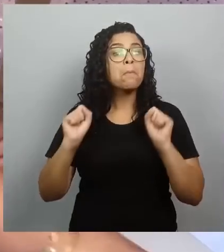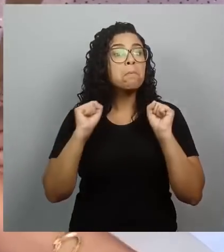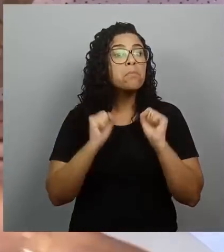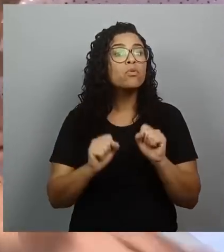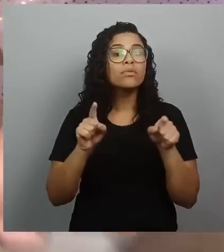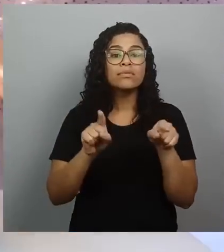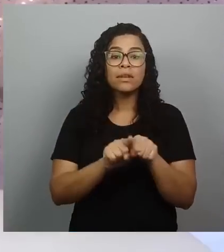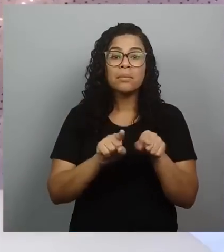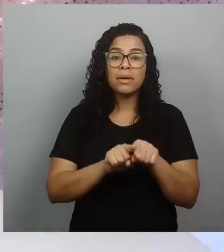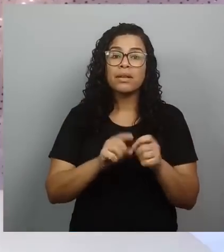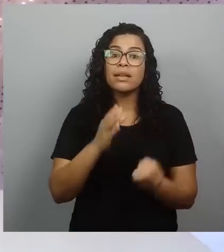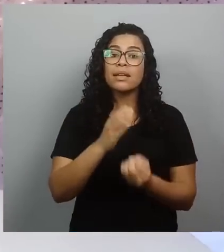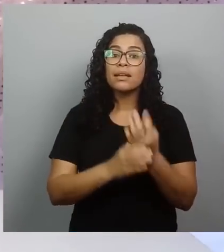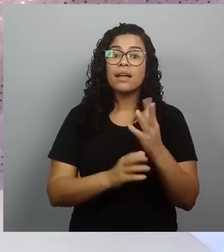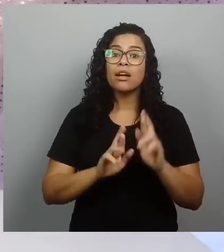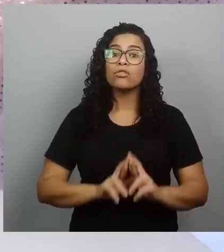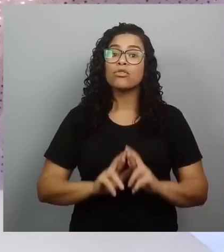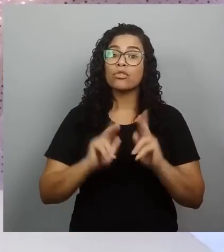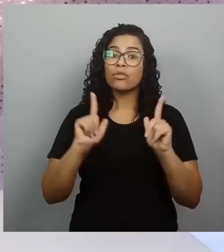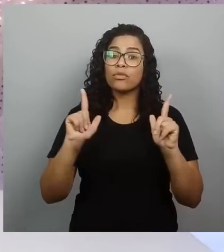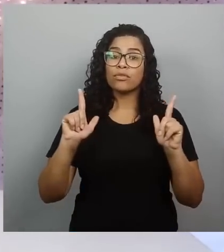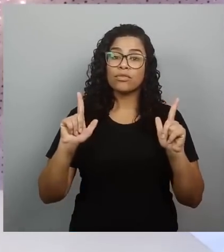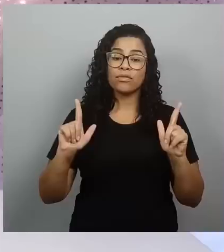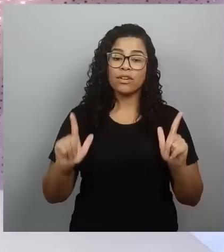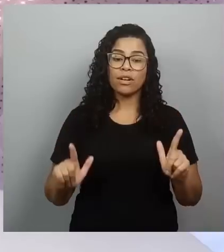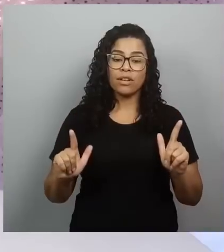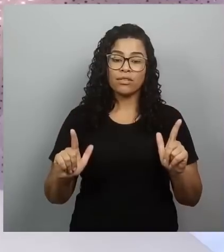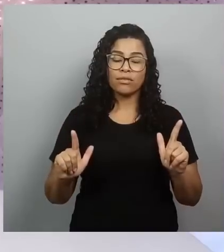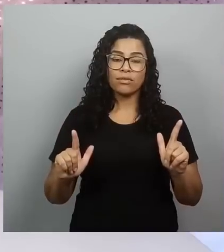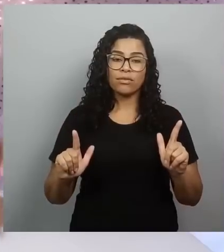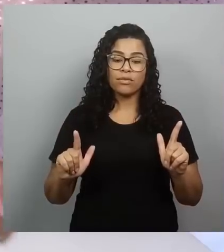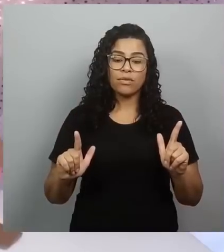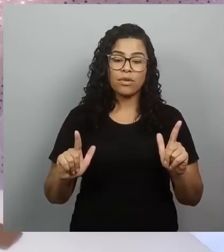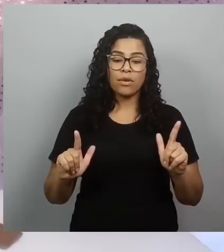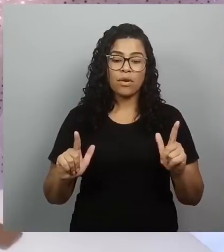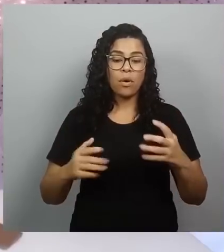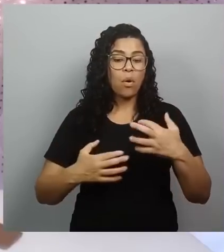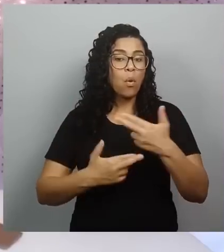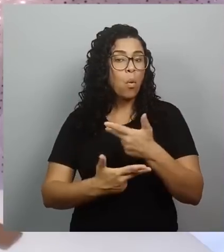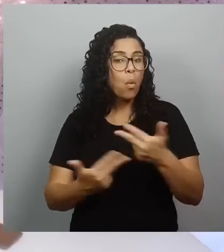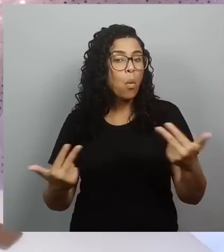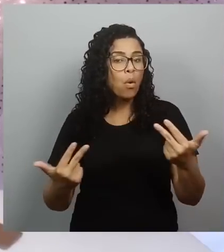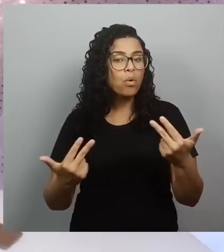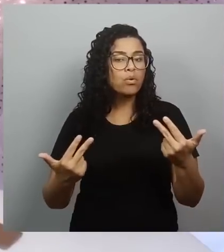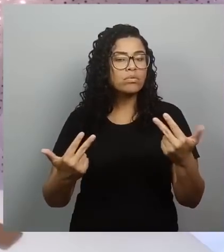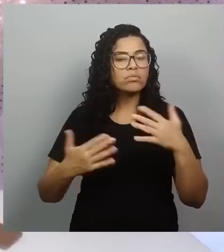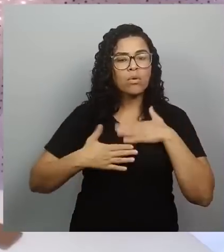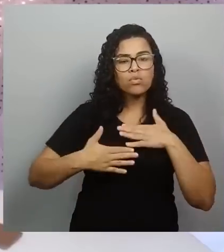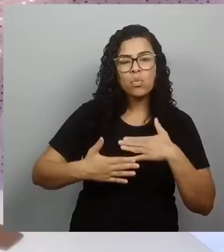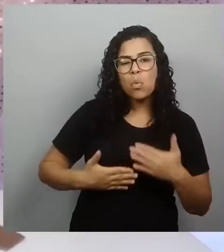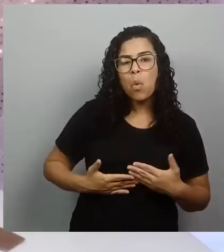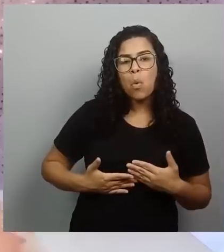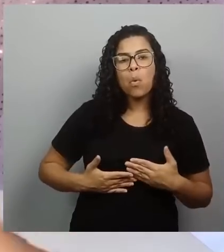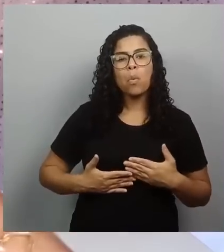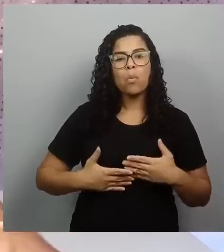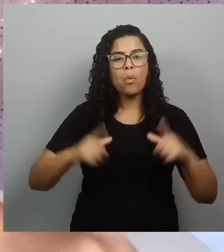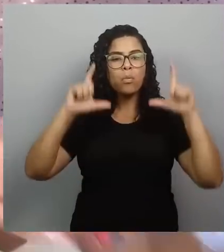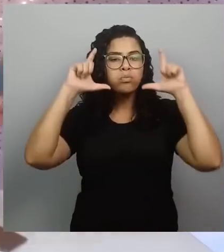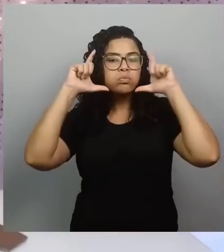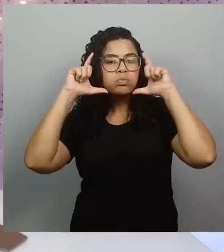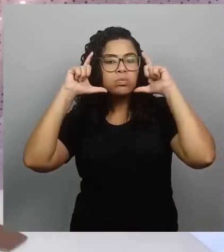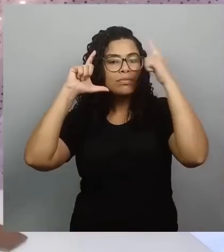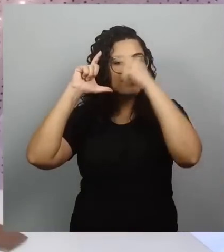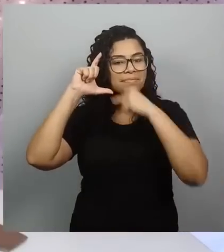também criar diferentes corpos para o mesmo rosto. Podemos